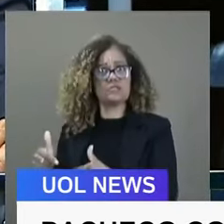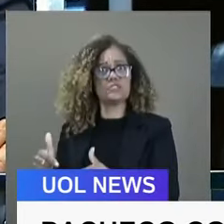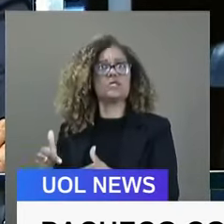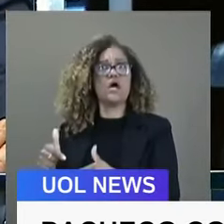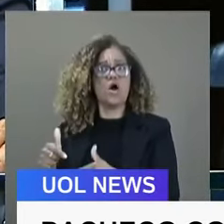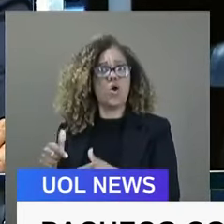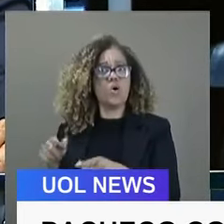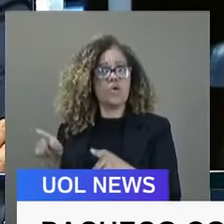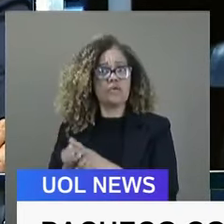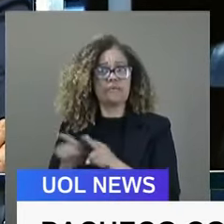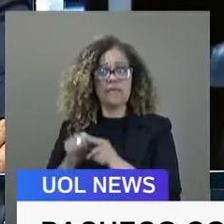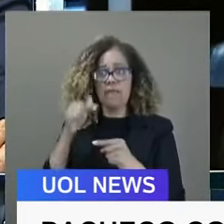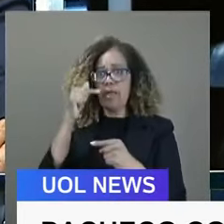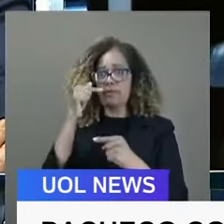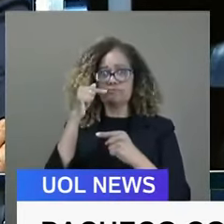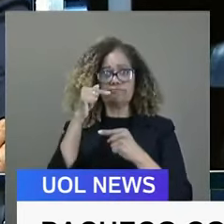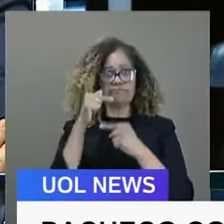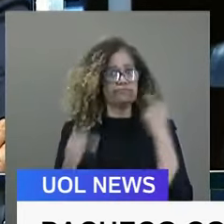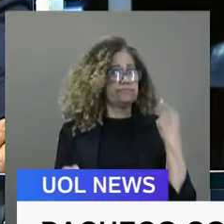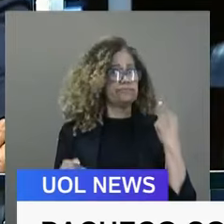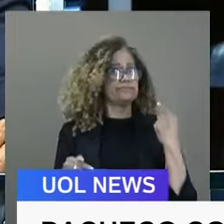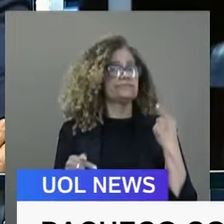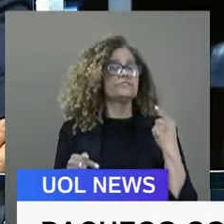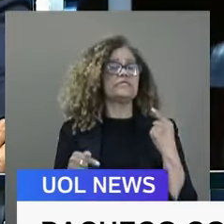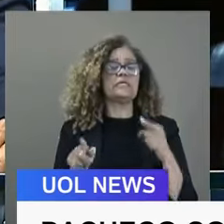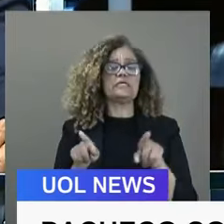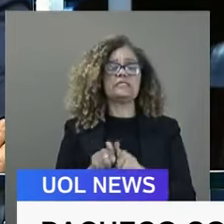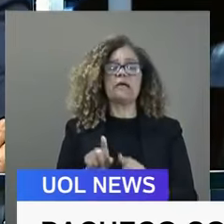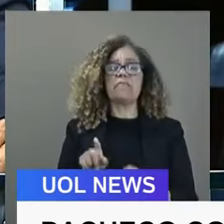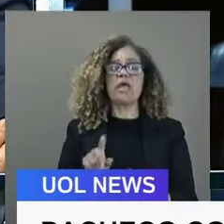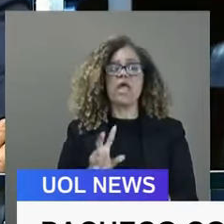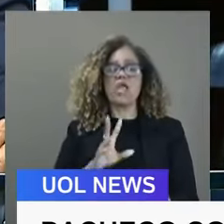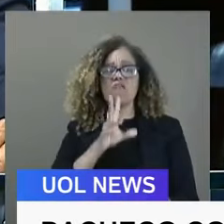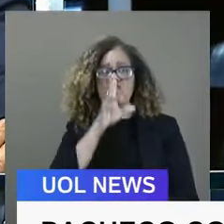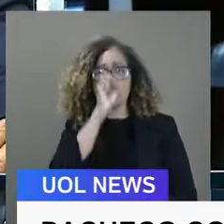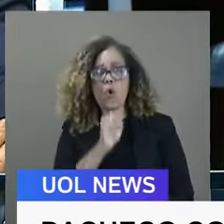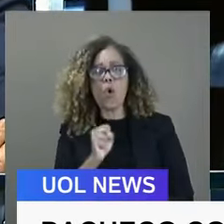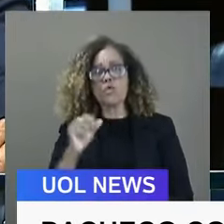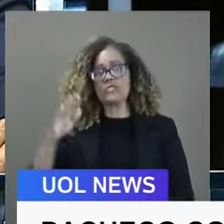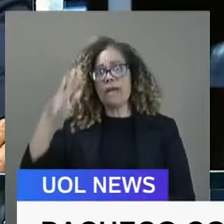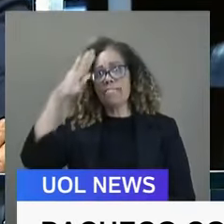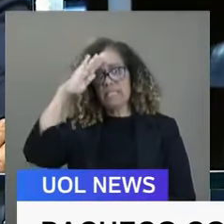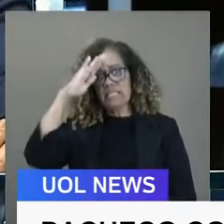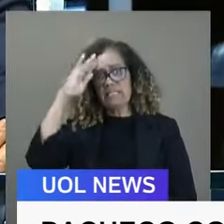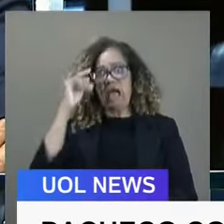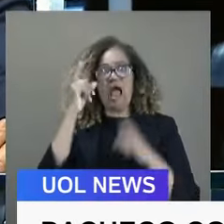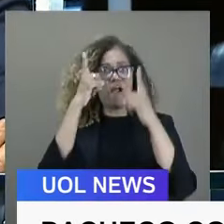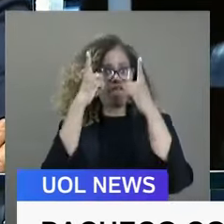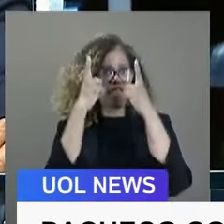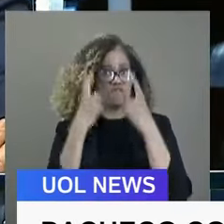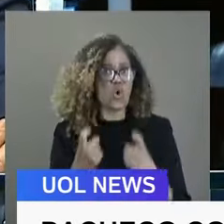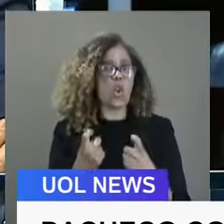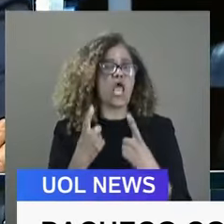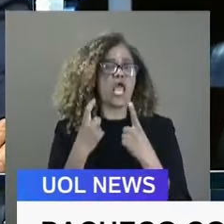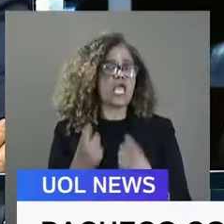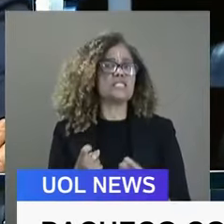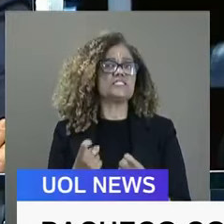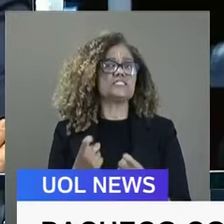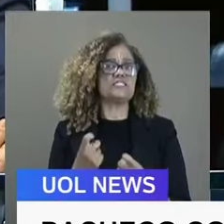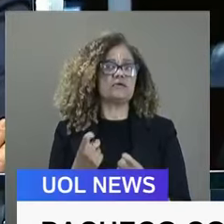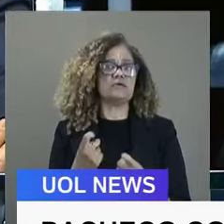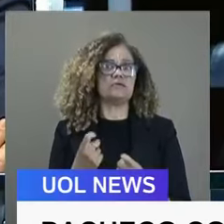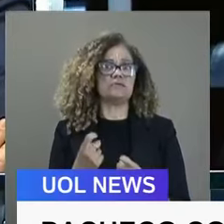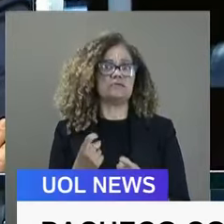sejam desproporcionais e o uso de força militar e de violência em